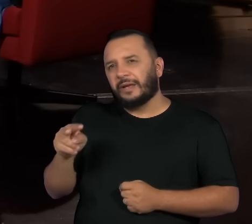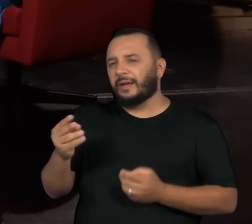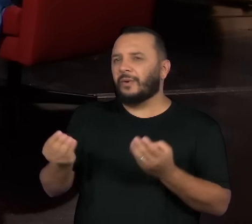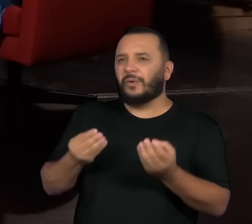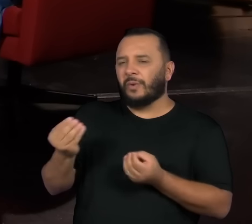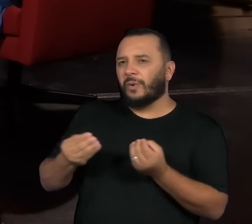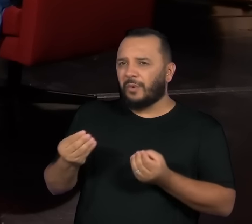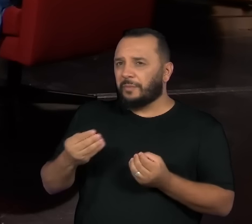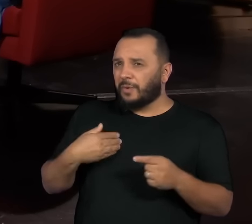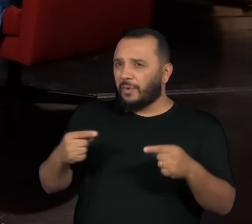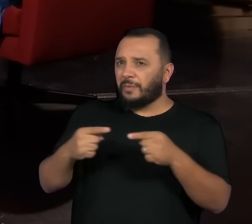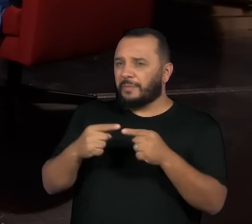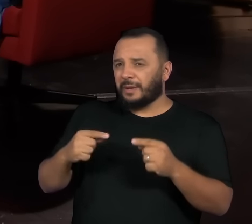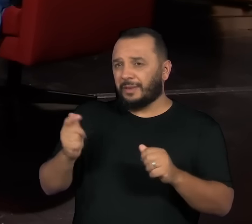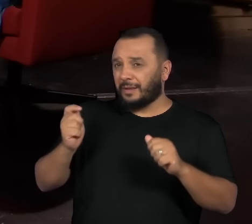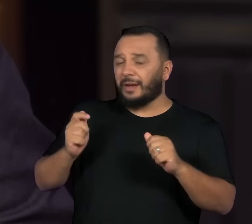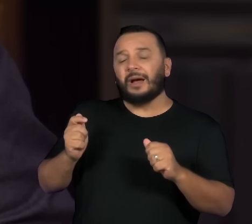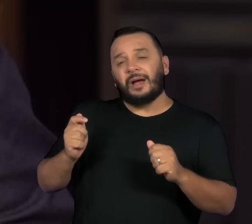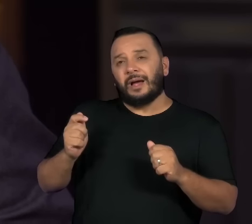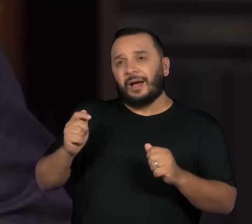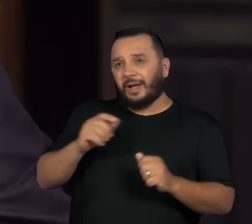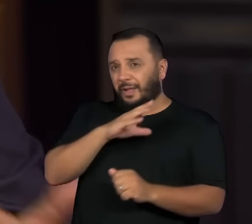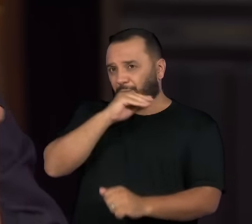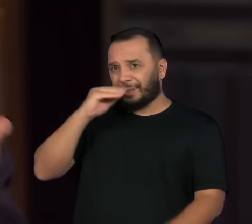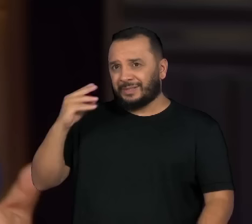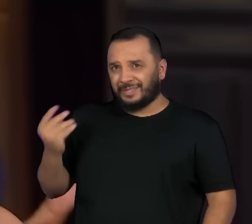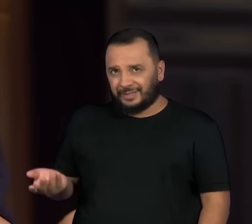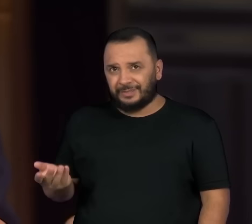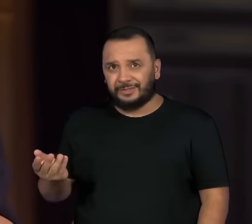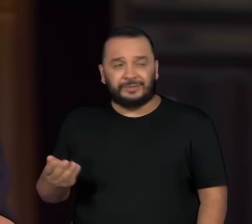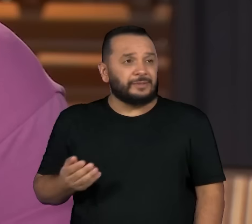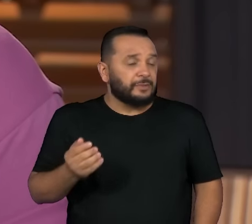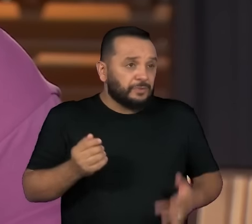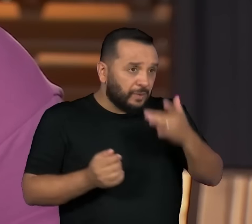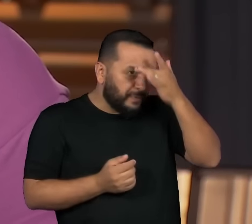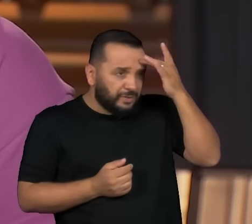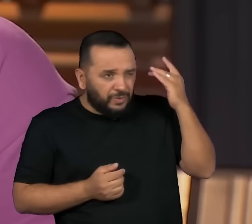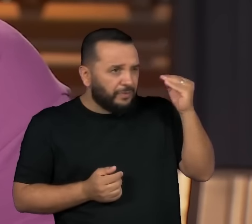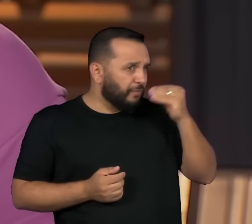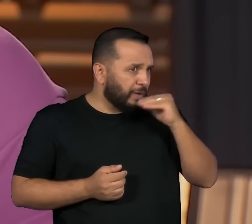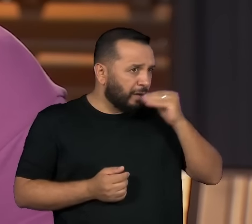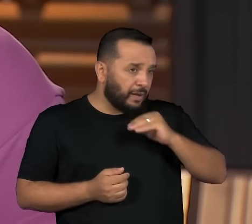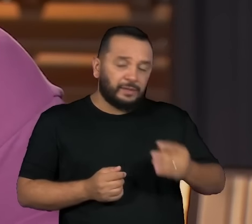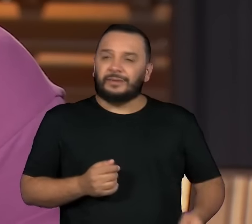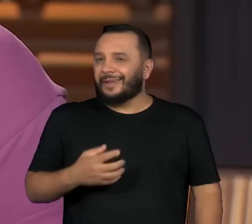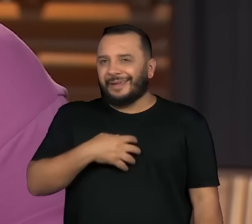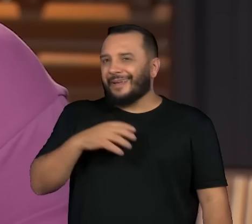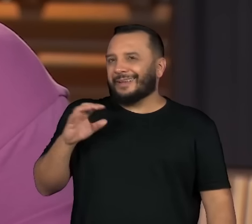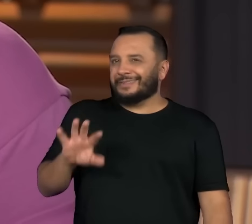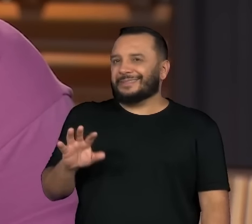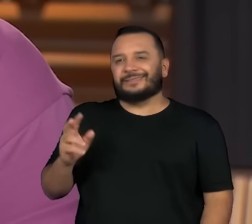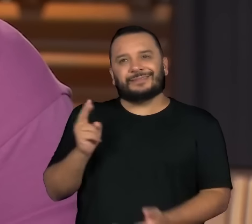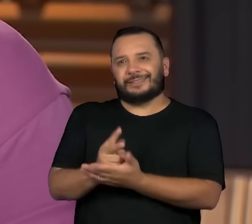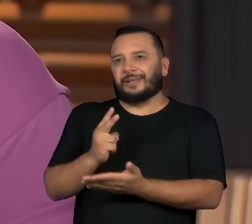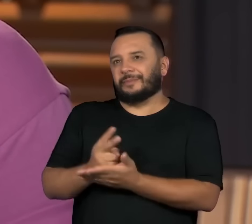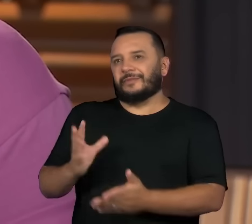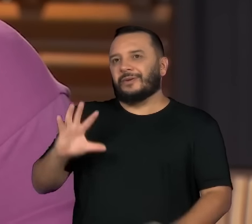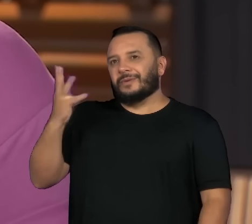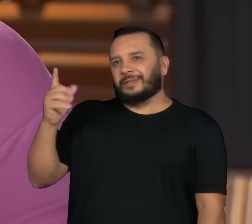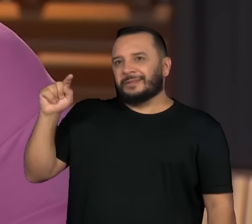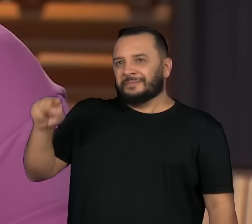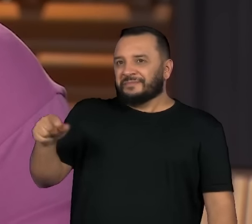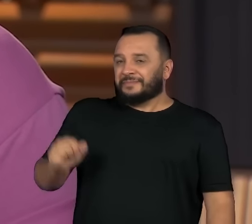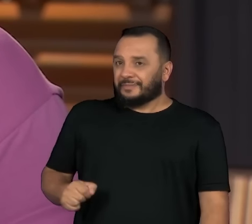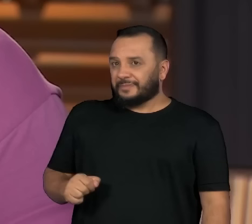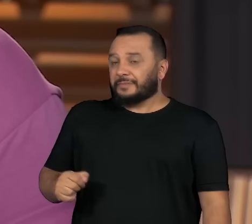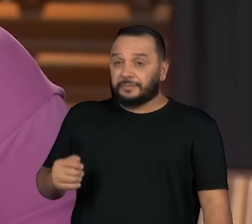exemplo. Ou a aflição da rejeição, né? Exato. De alguém Mas que está frágil, Mas né? esse medo sempre vai existir. Vai.